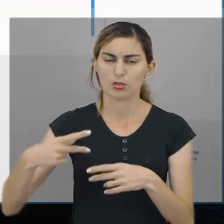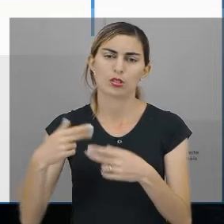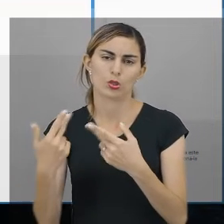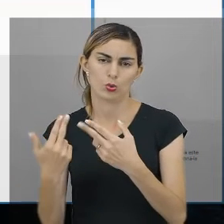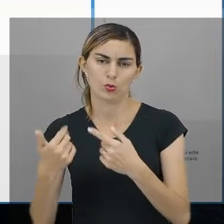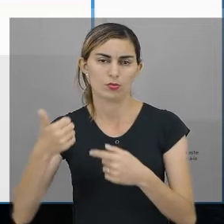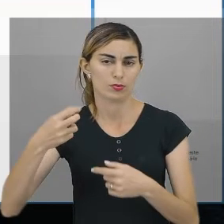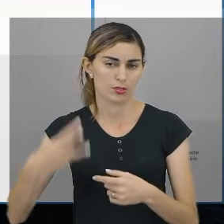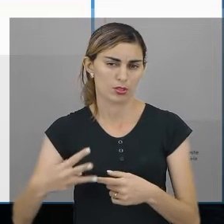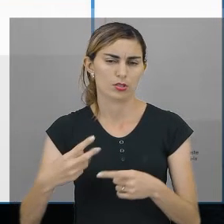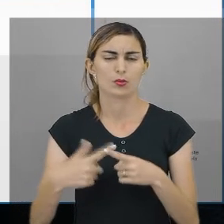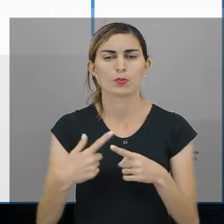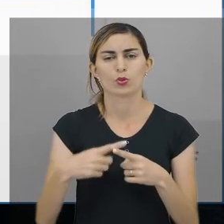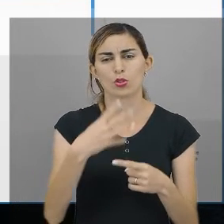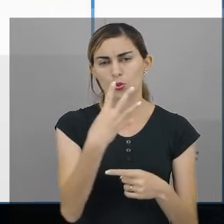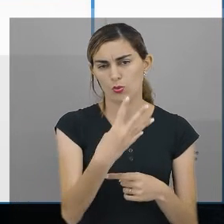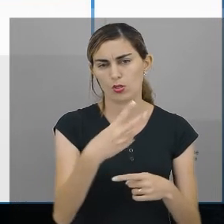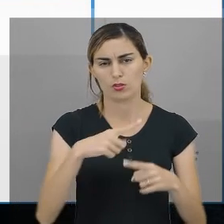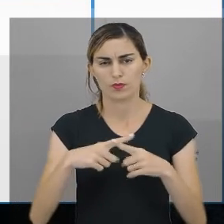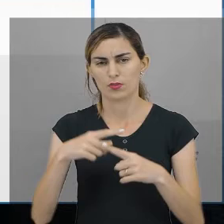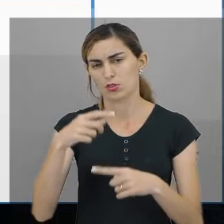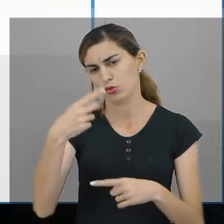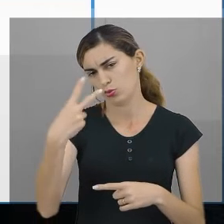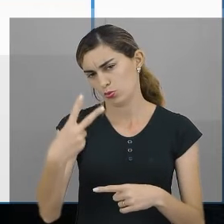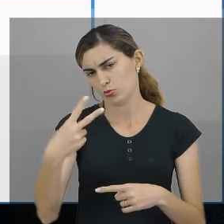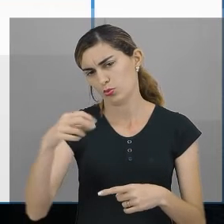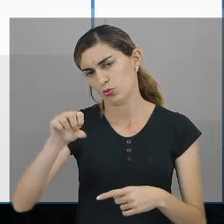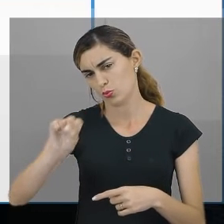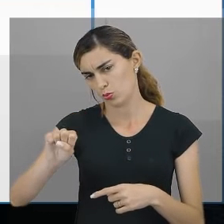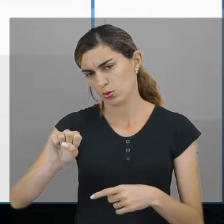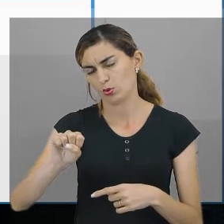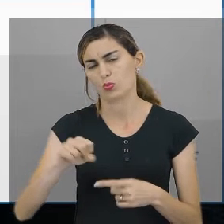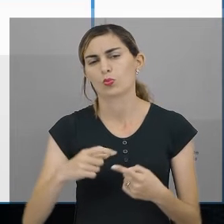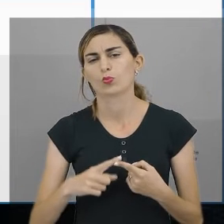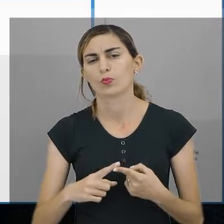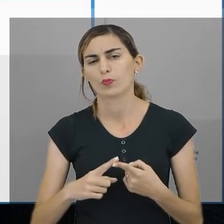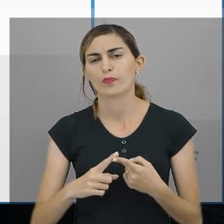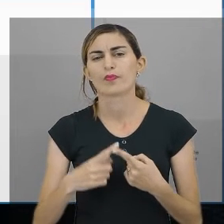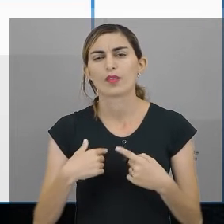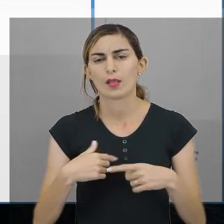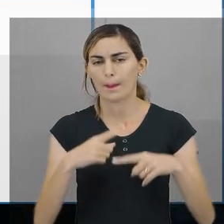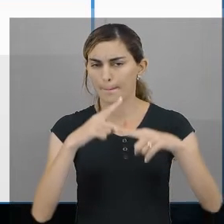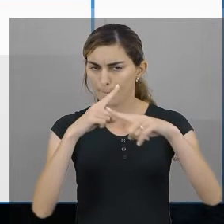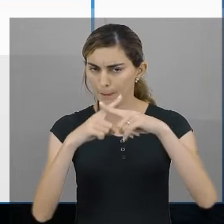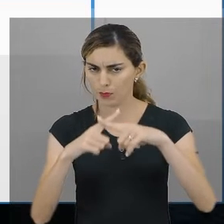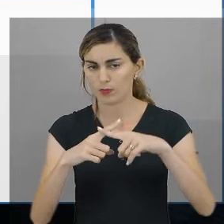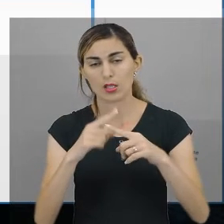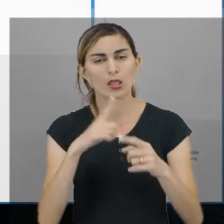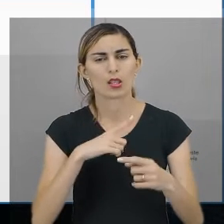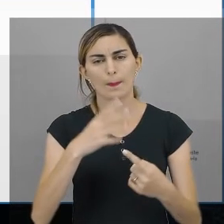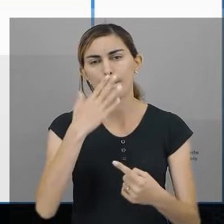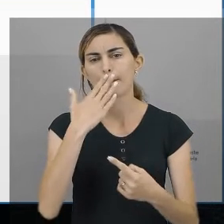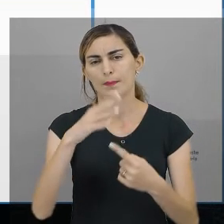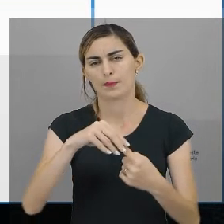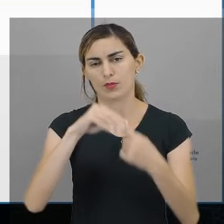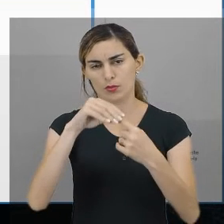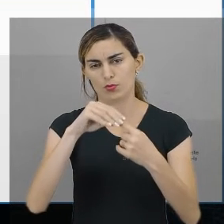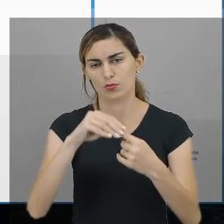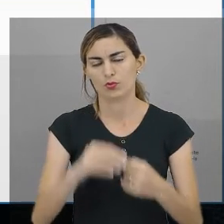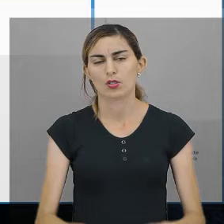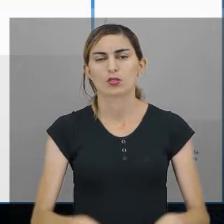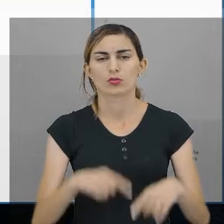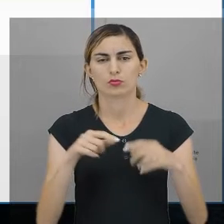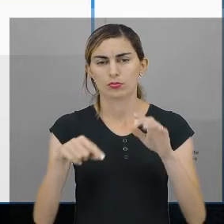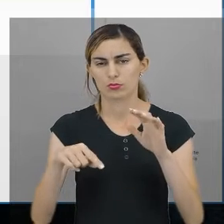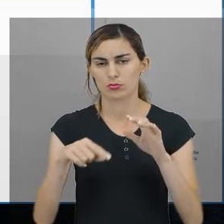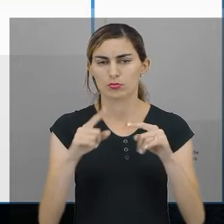vezes 2 é 8, mais 5, 13. O operador de multiplicação teve prioridade sobre o de adição. Já no segundo